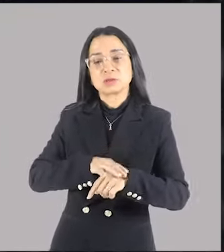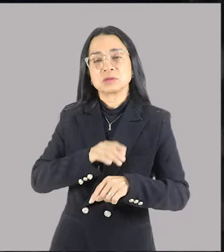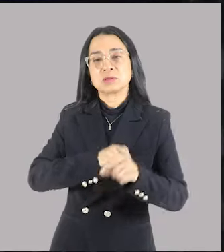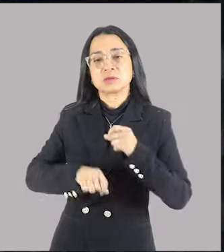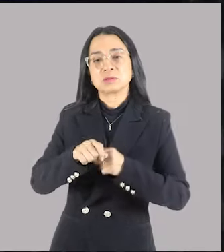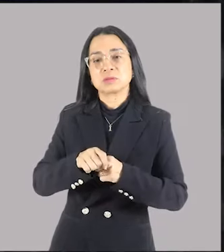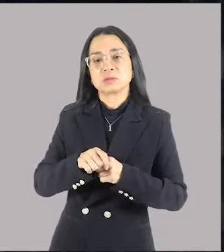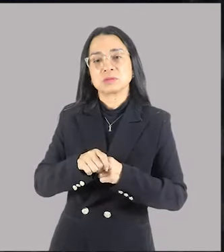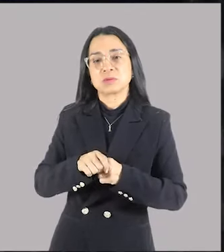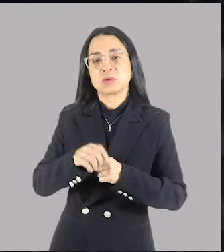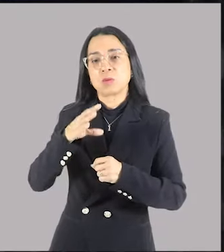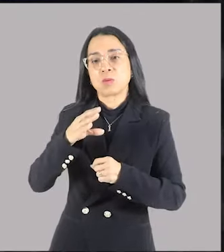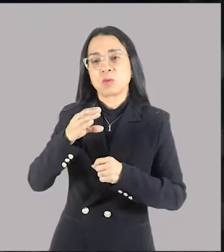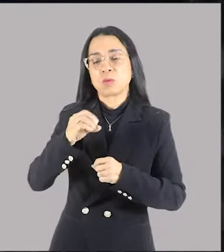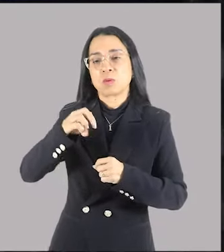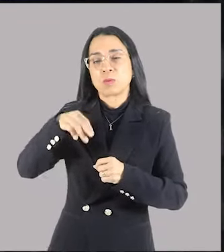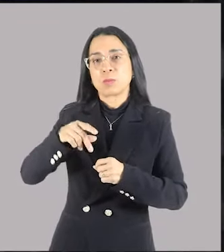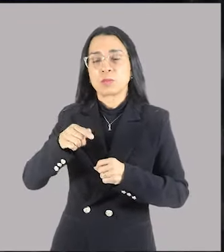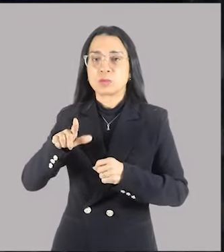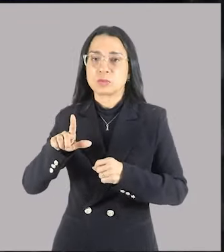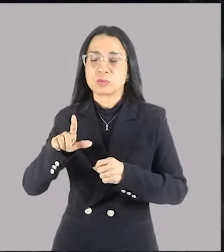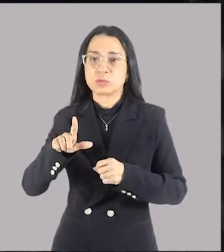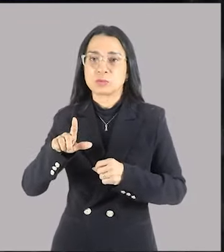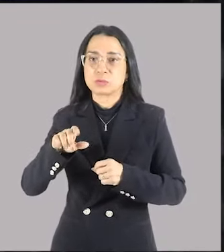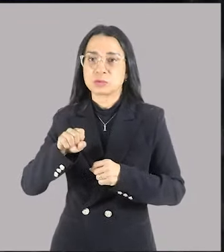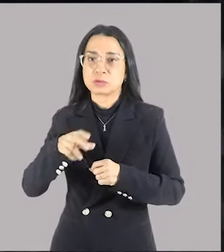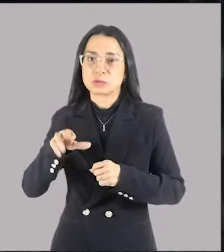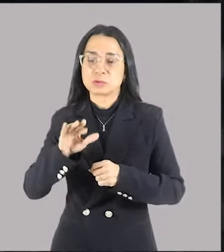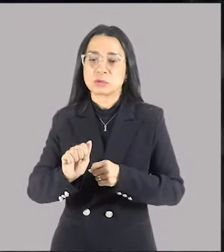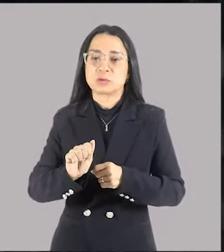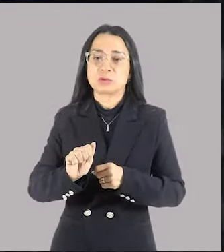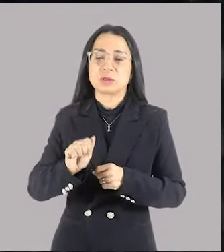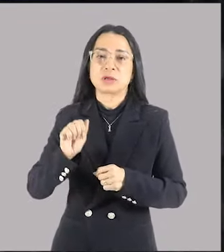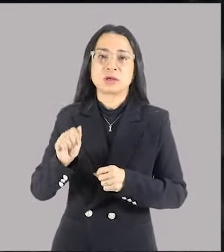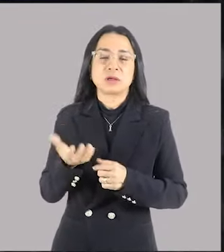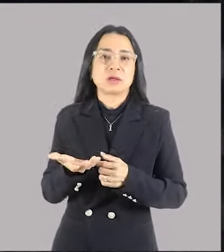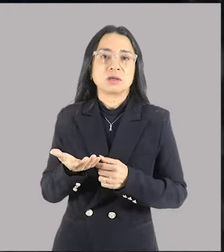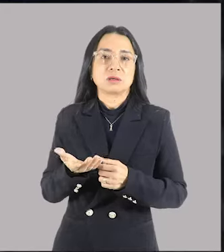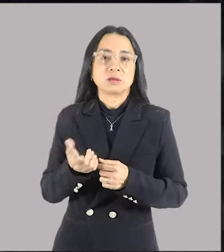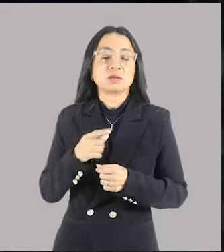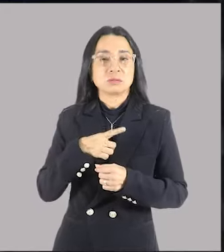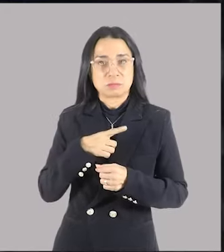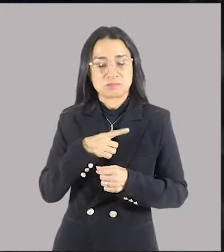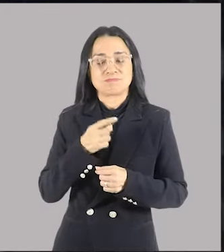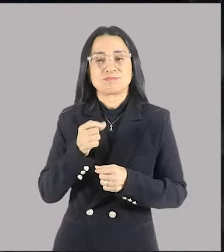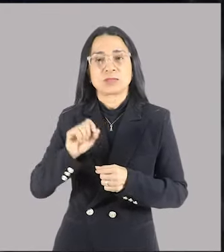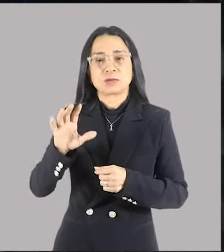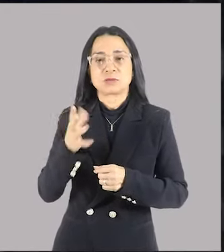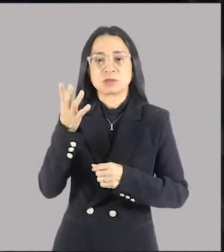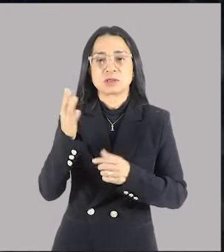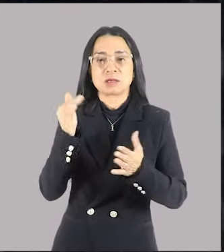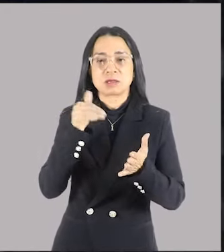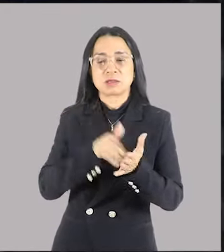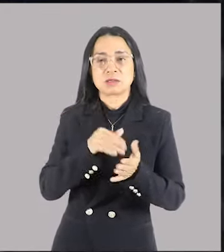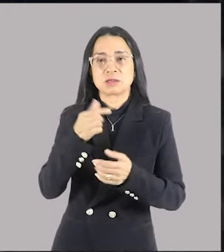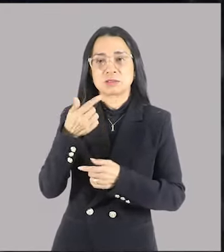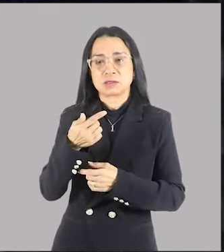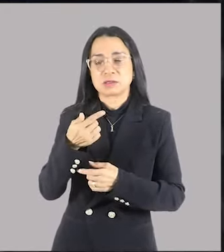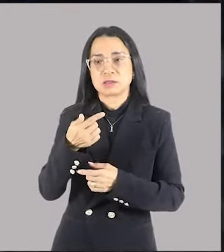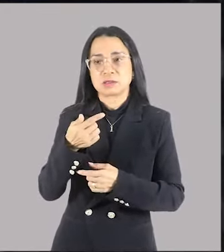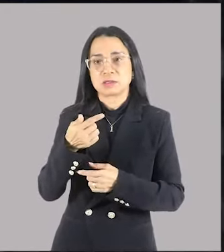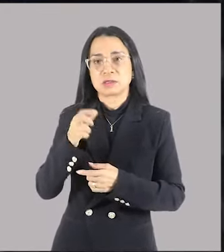aposentadoria compulsória essa aposentadoria compulsória deve ocorrer até os 75 anos 75 anos ou